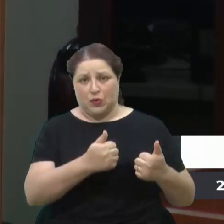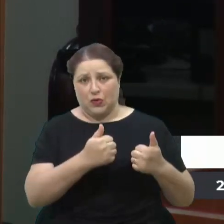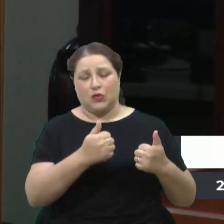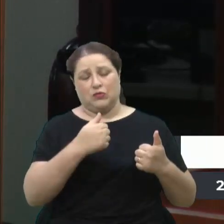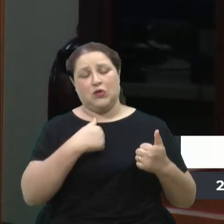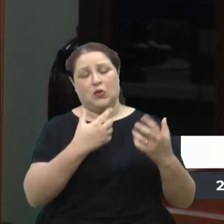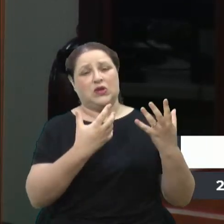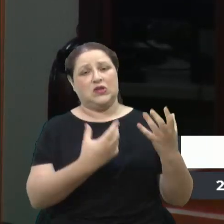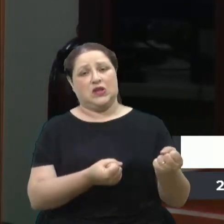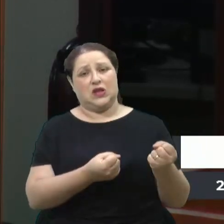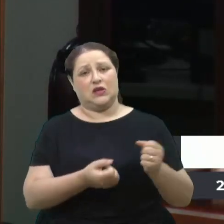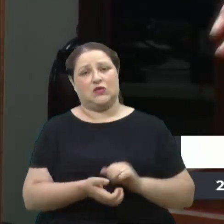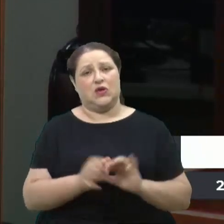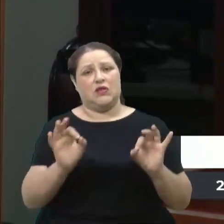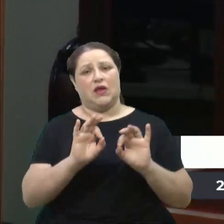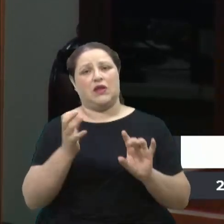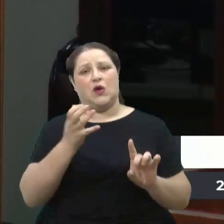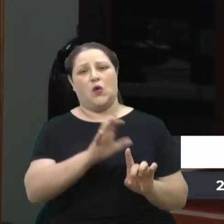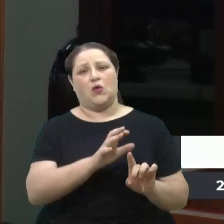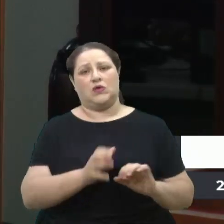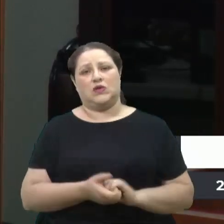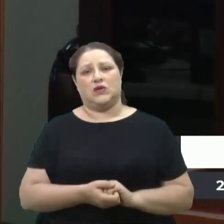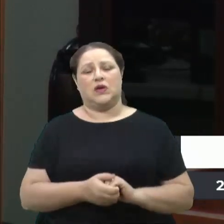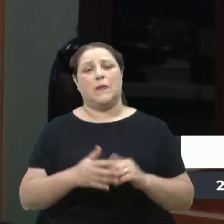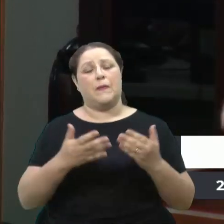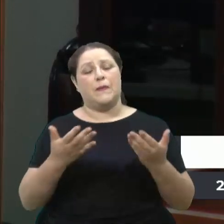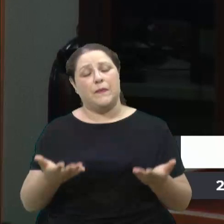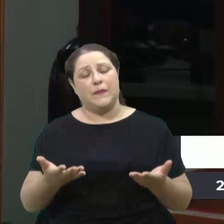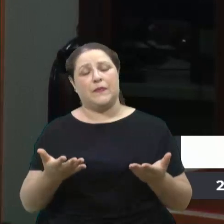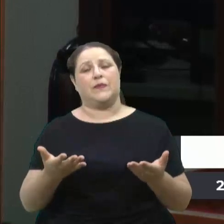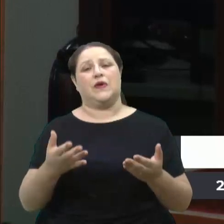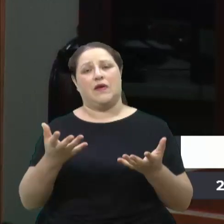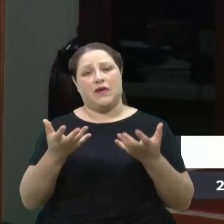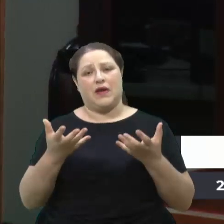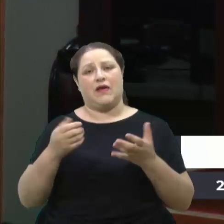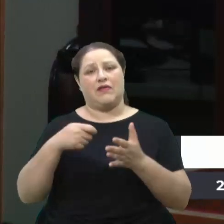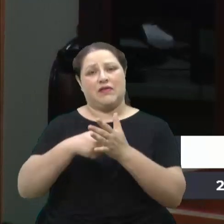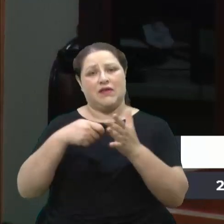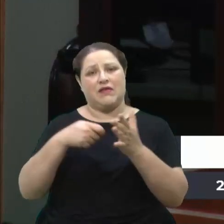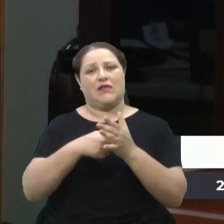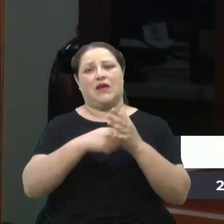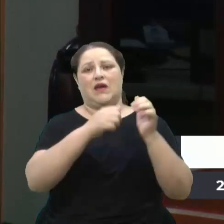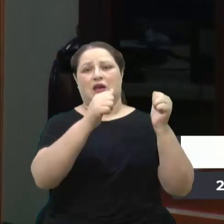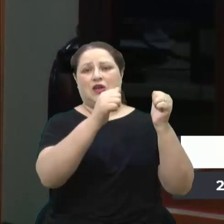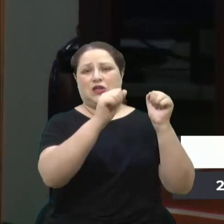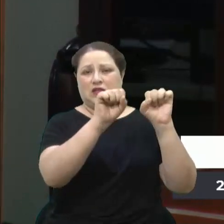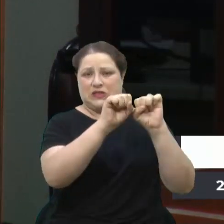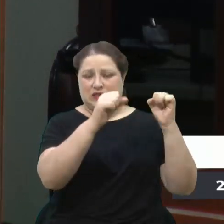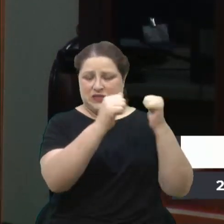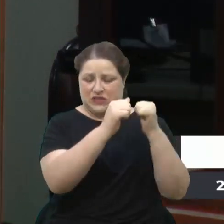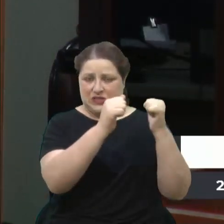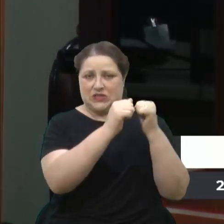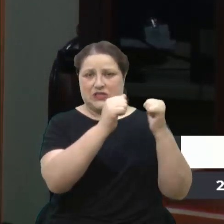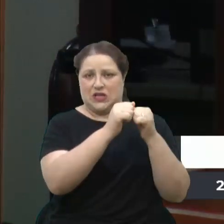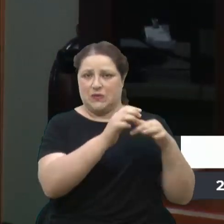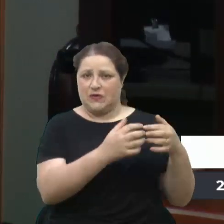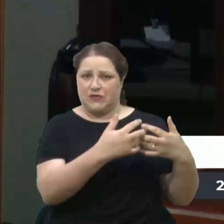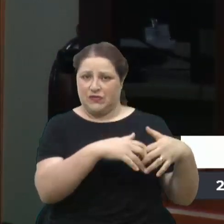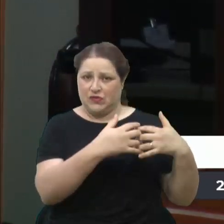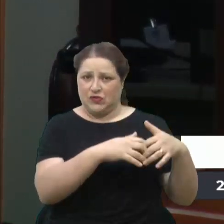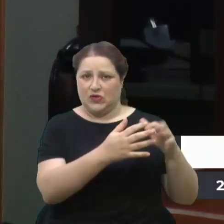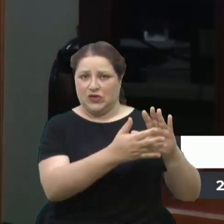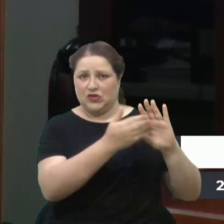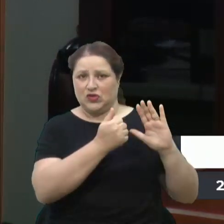vem. Agora, quando que você quer tentar derrubar um sistema que funciona? Simplesmente para defender